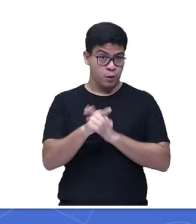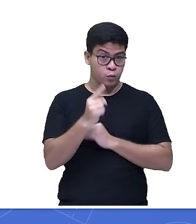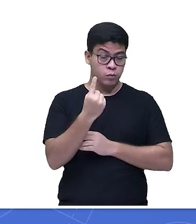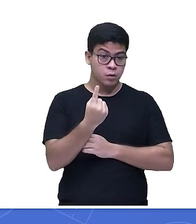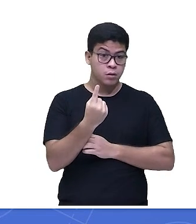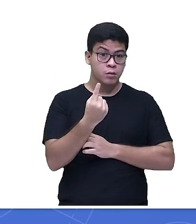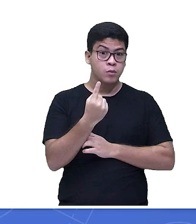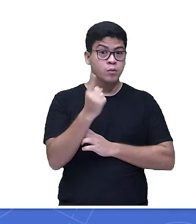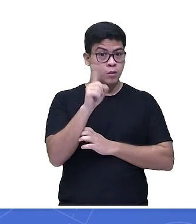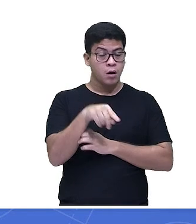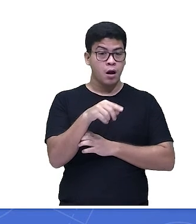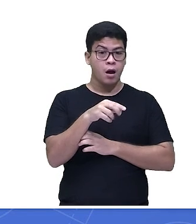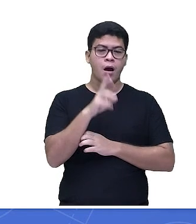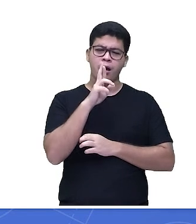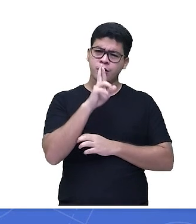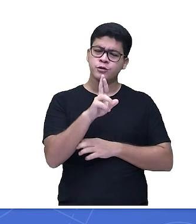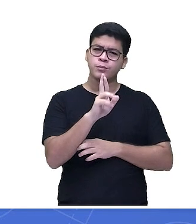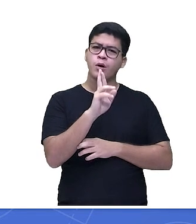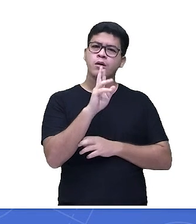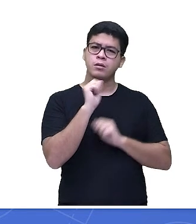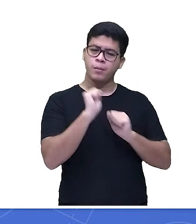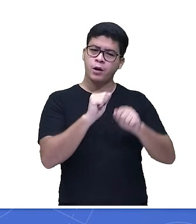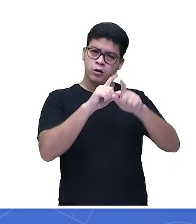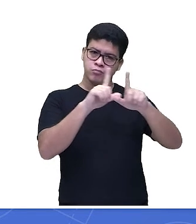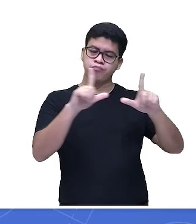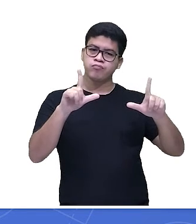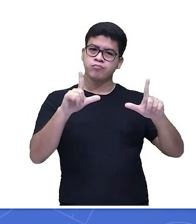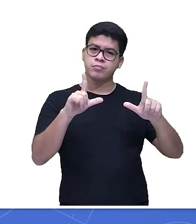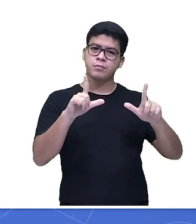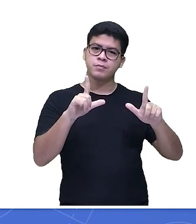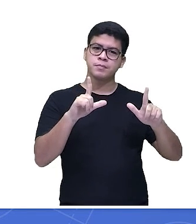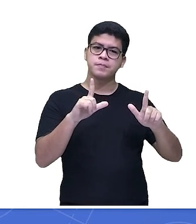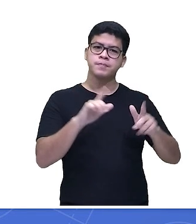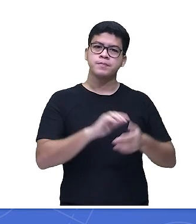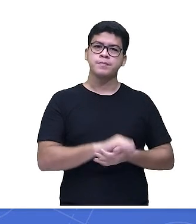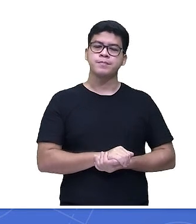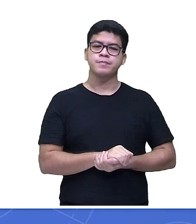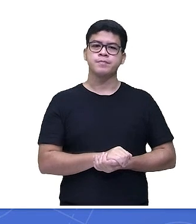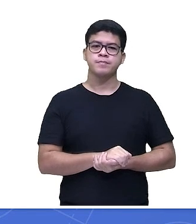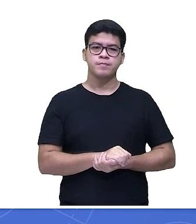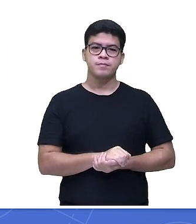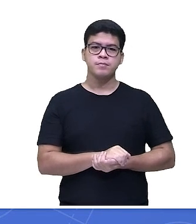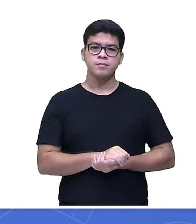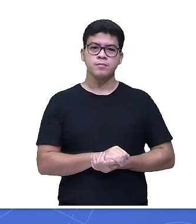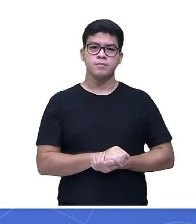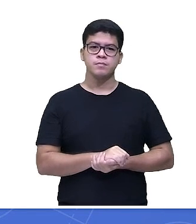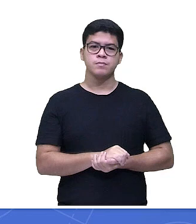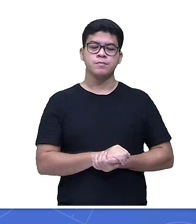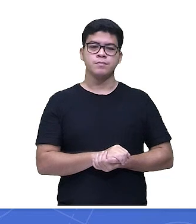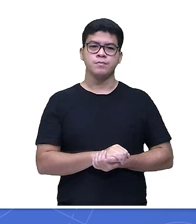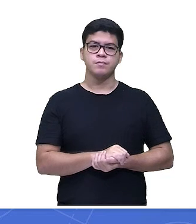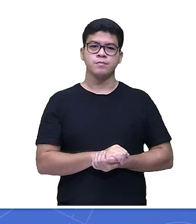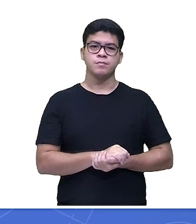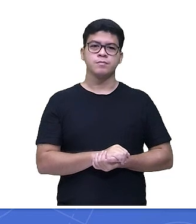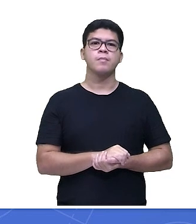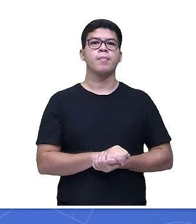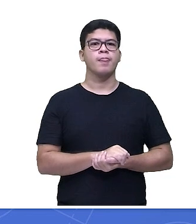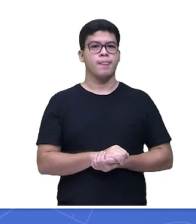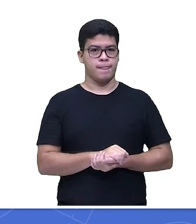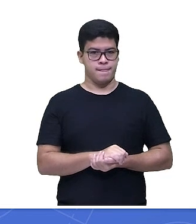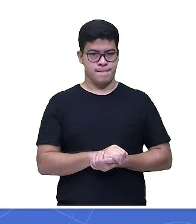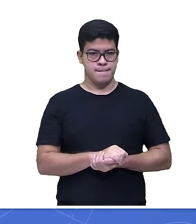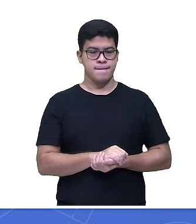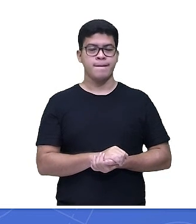gente. Pode colocar a resposta, ok? Isso, tá aí. É da primeira,